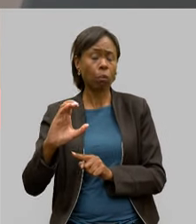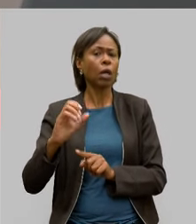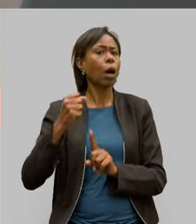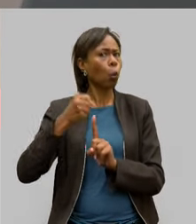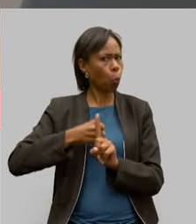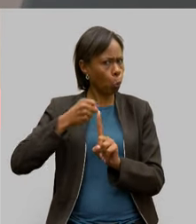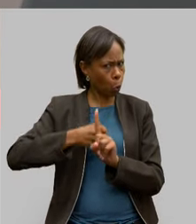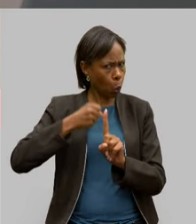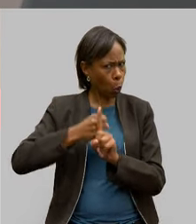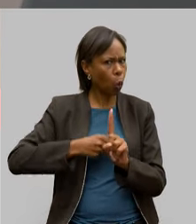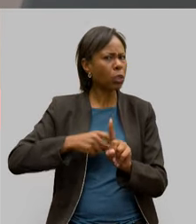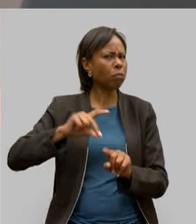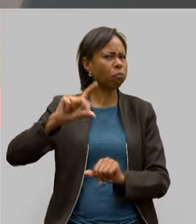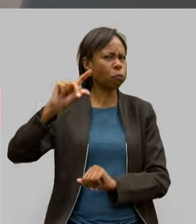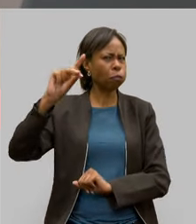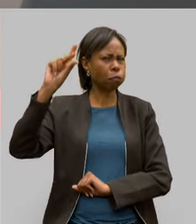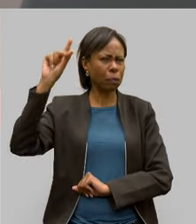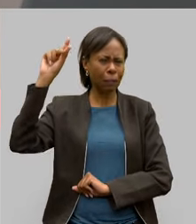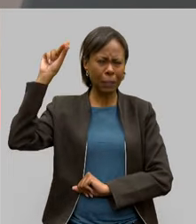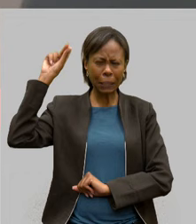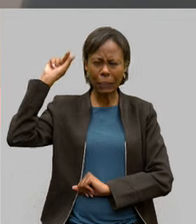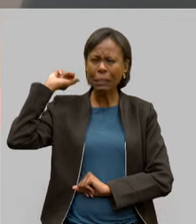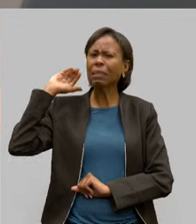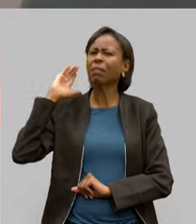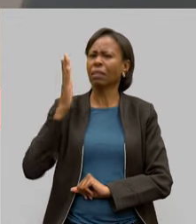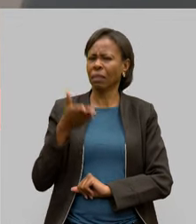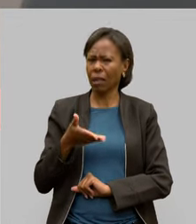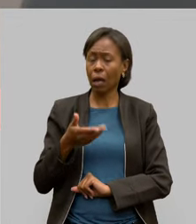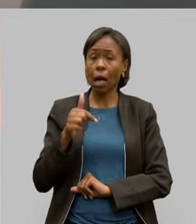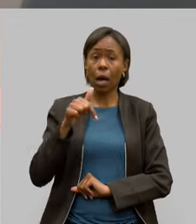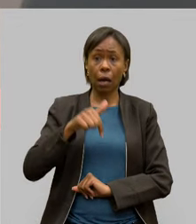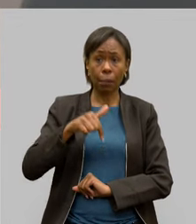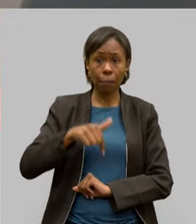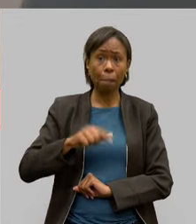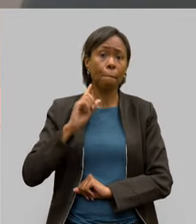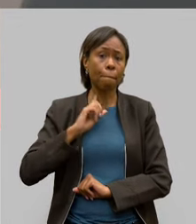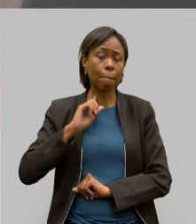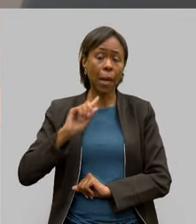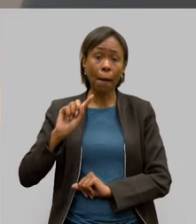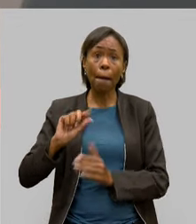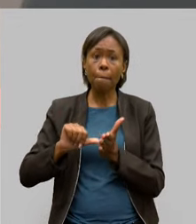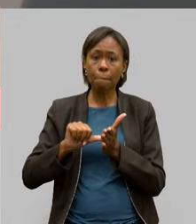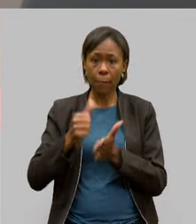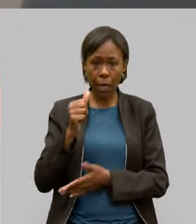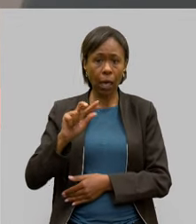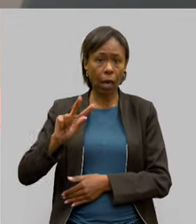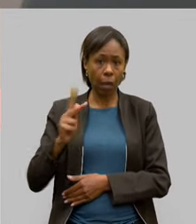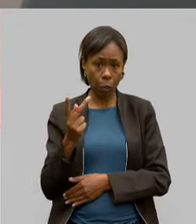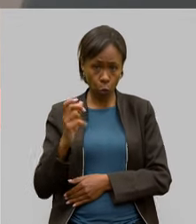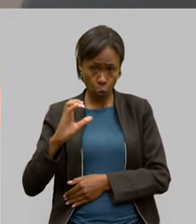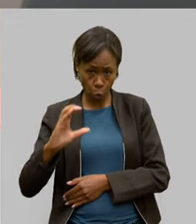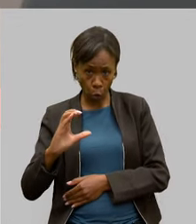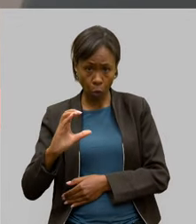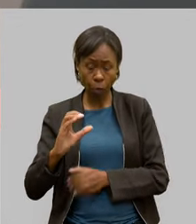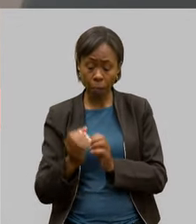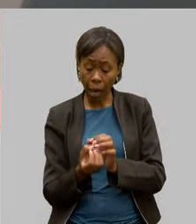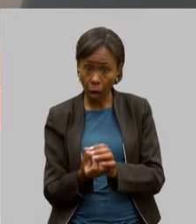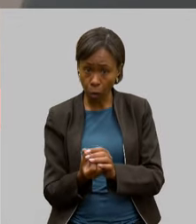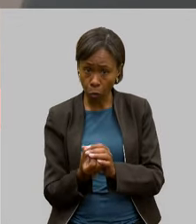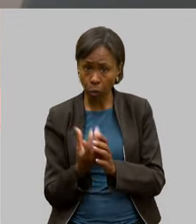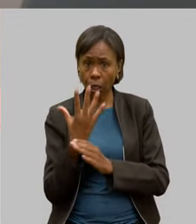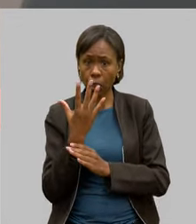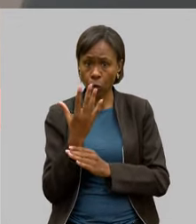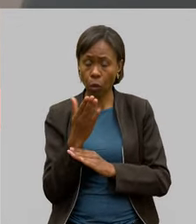travamos aá um bom tempo há um bom tempo aqui em Minas Gerais o primeiro abes Corpus para cultivo eh para fins